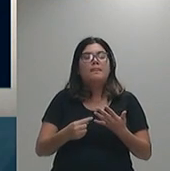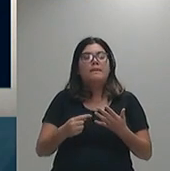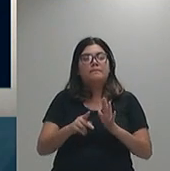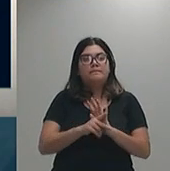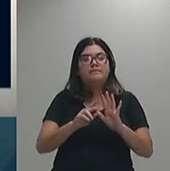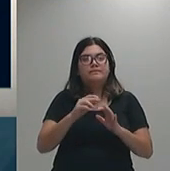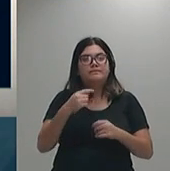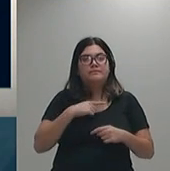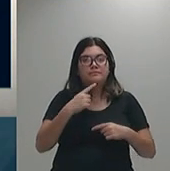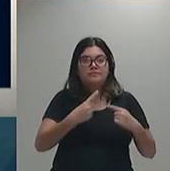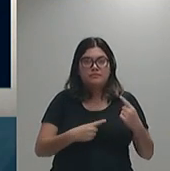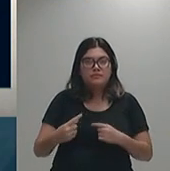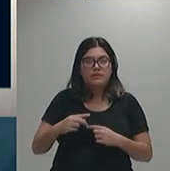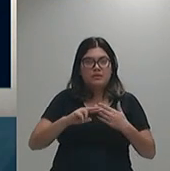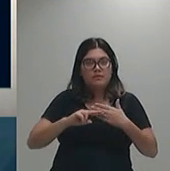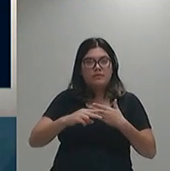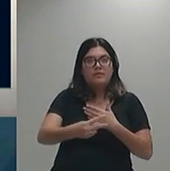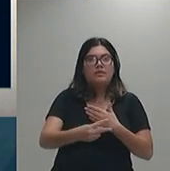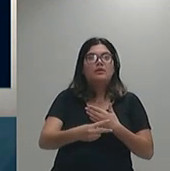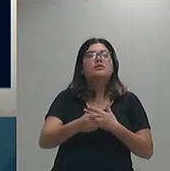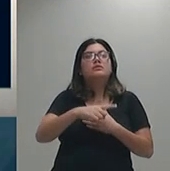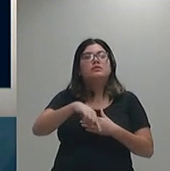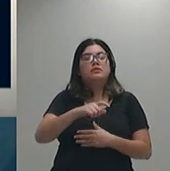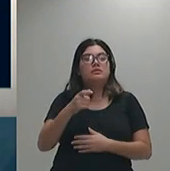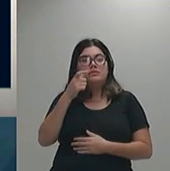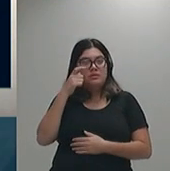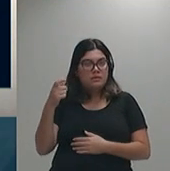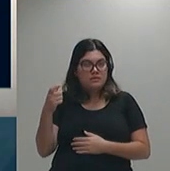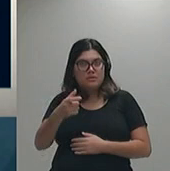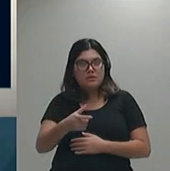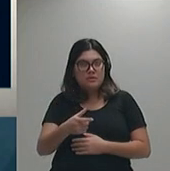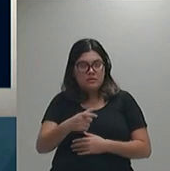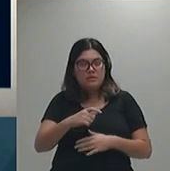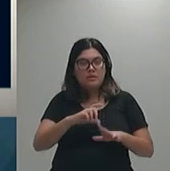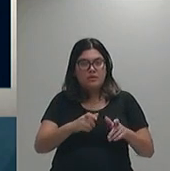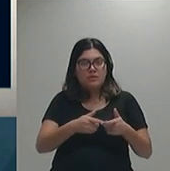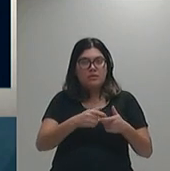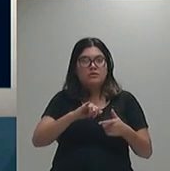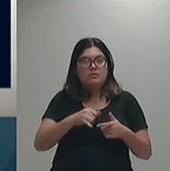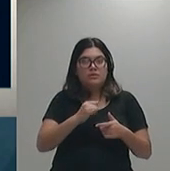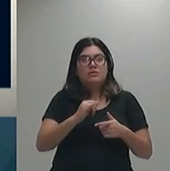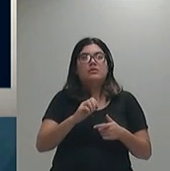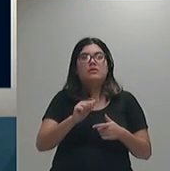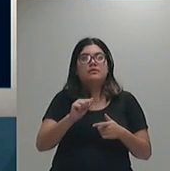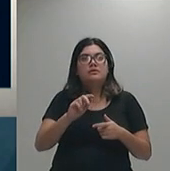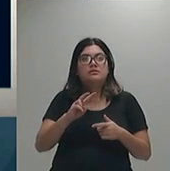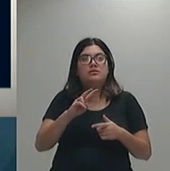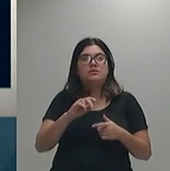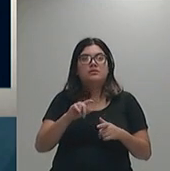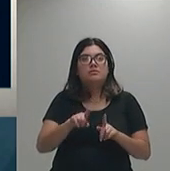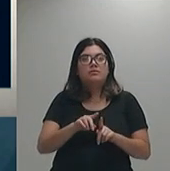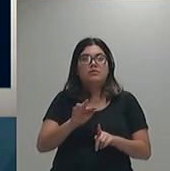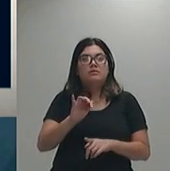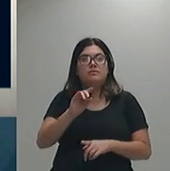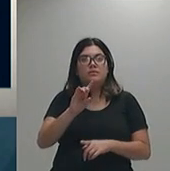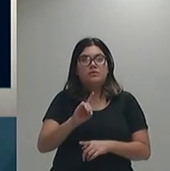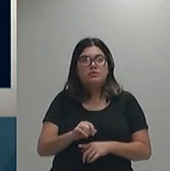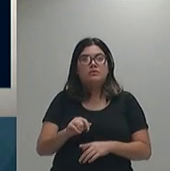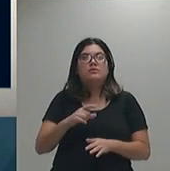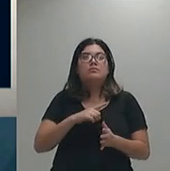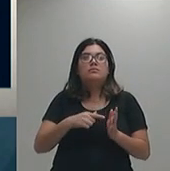extensão dos efeitos os interessados menores tá jvj e o fundo aduzem que seus procedimentos